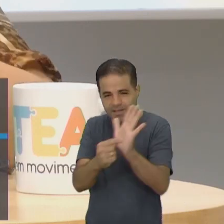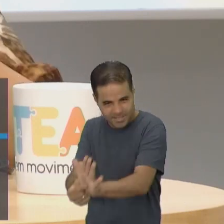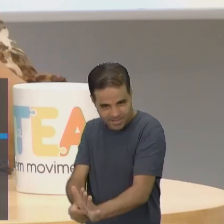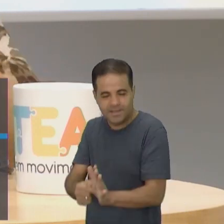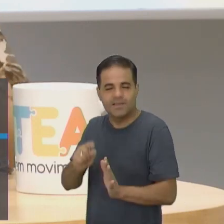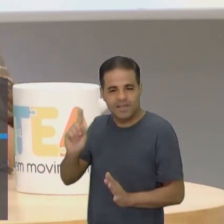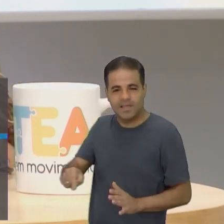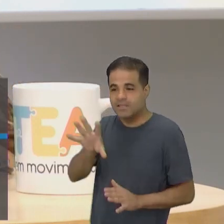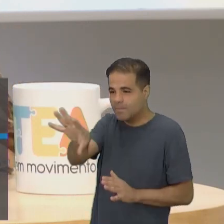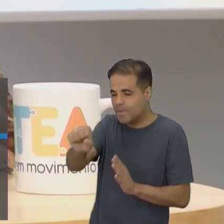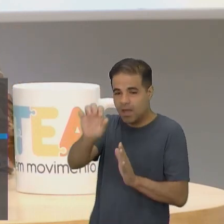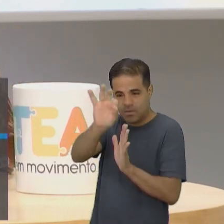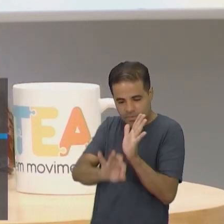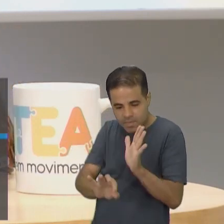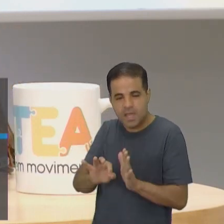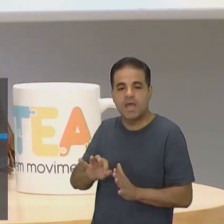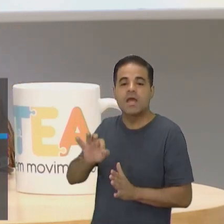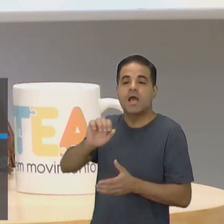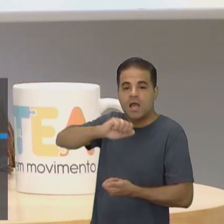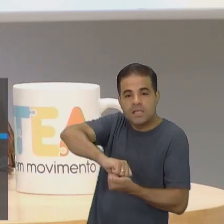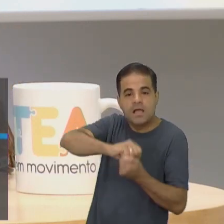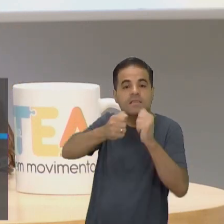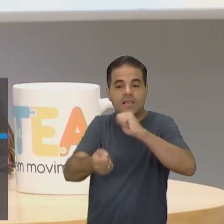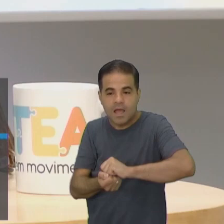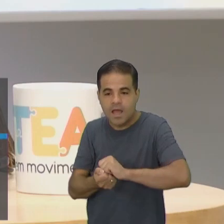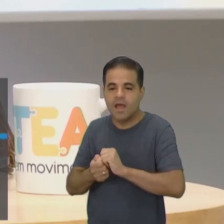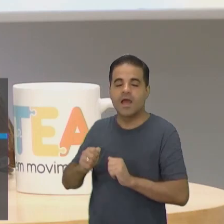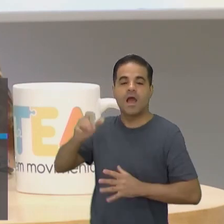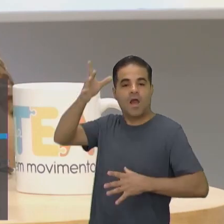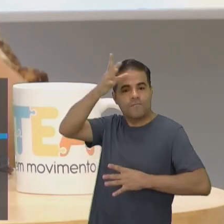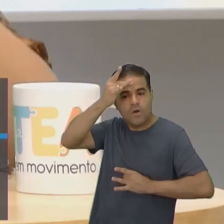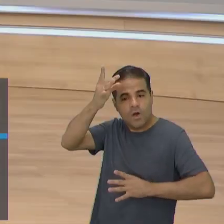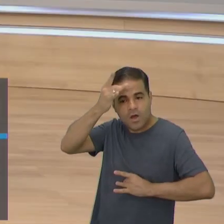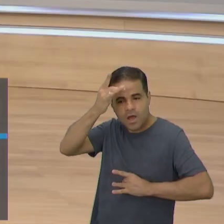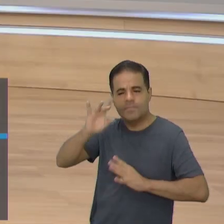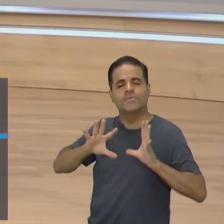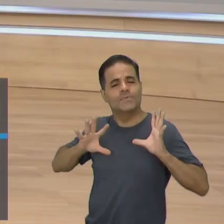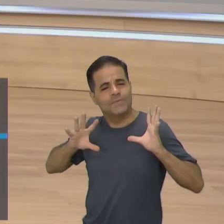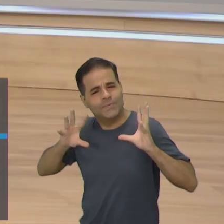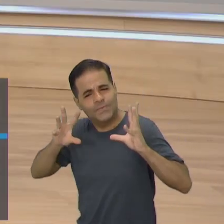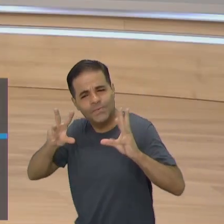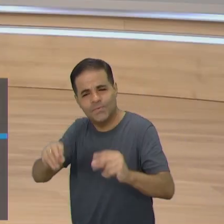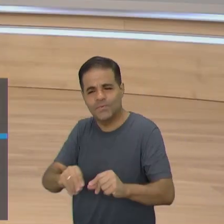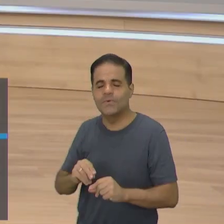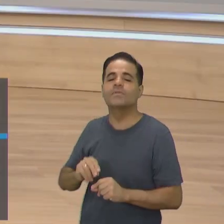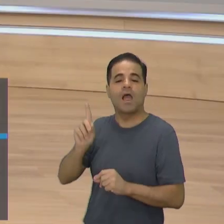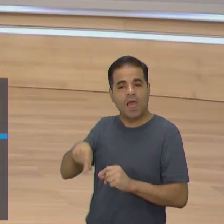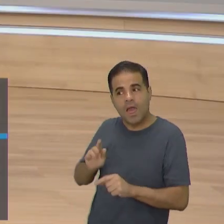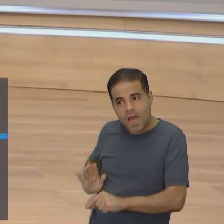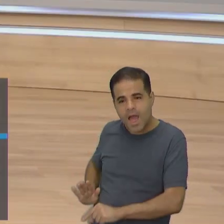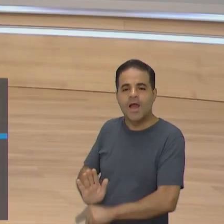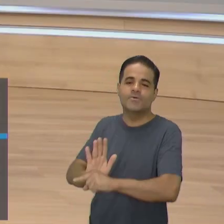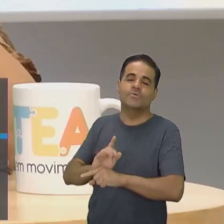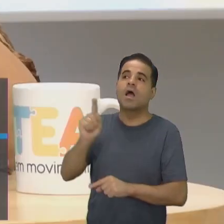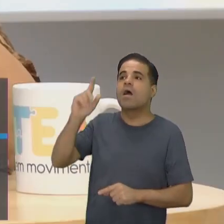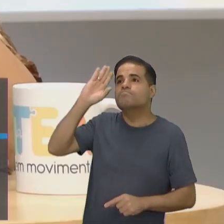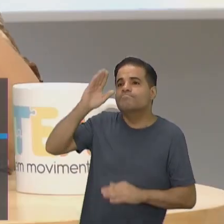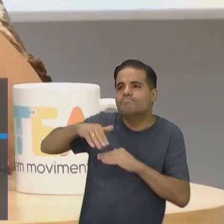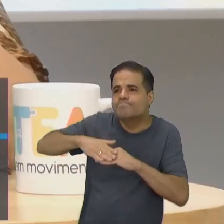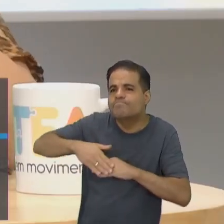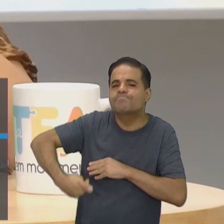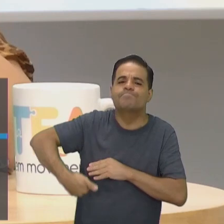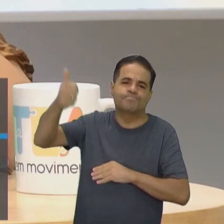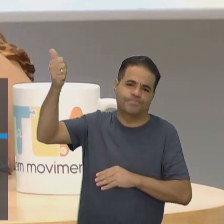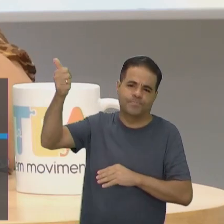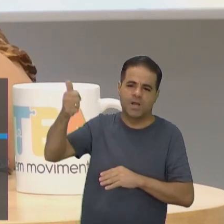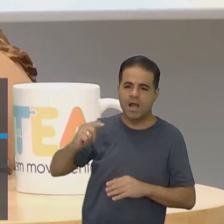comentamos também, que você pega um texto e faz se transformar numa performance. Então, tudo isso vai fazendo quem se destaca melhor, porque